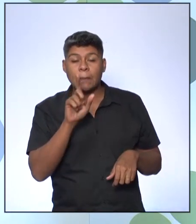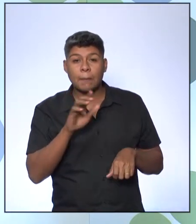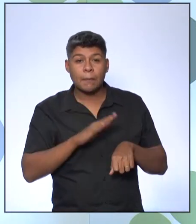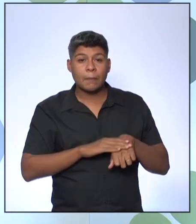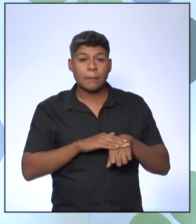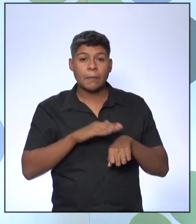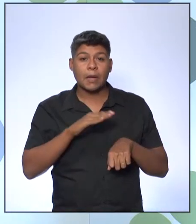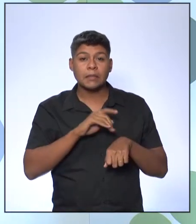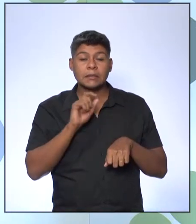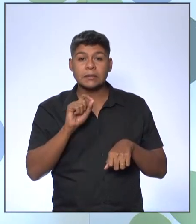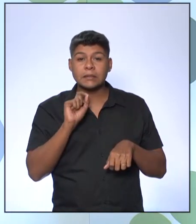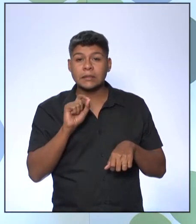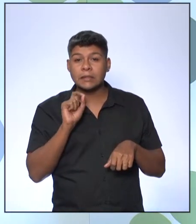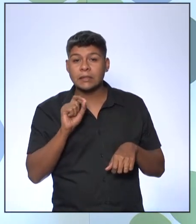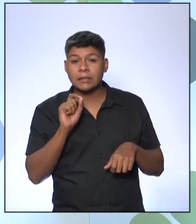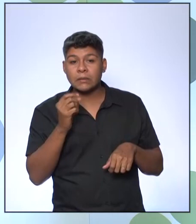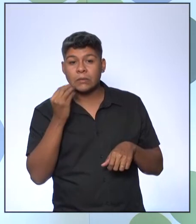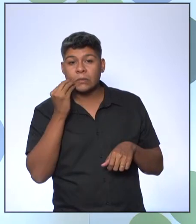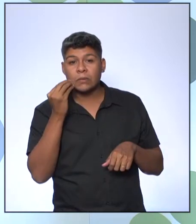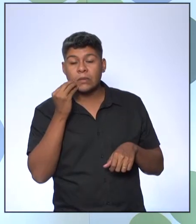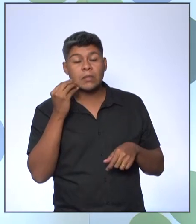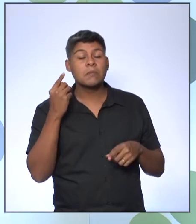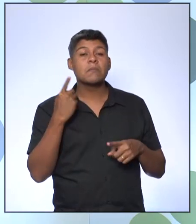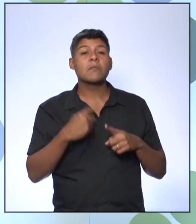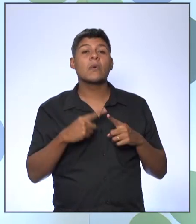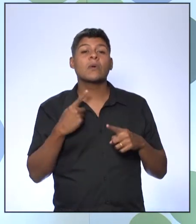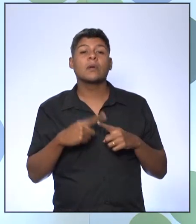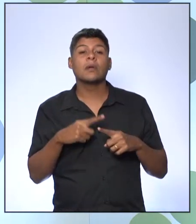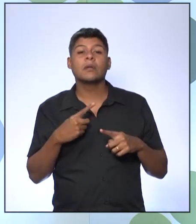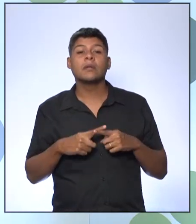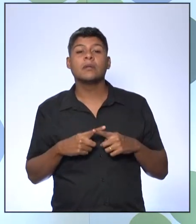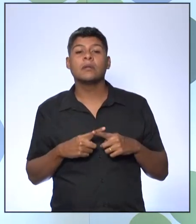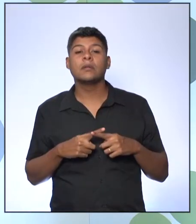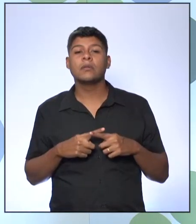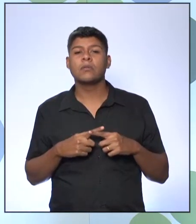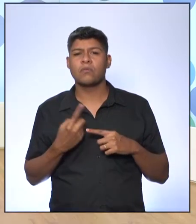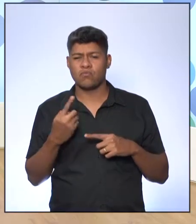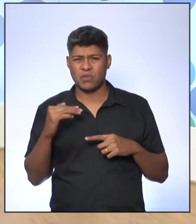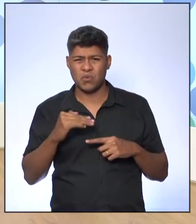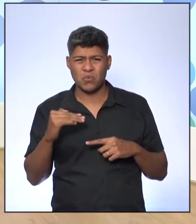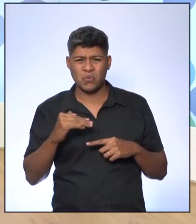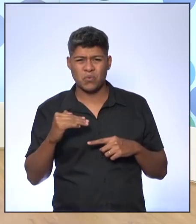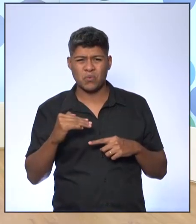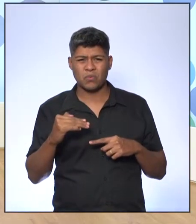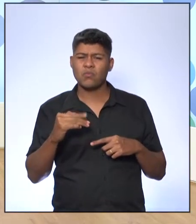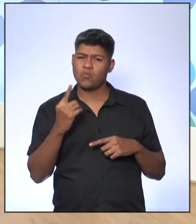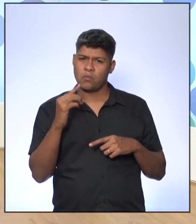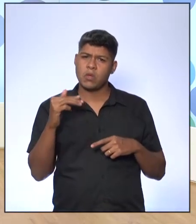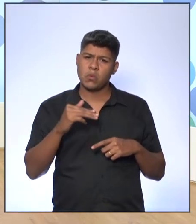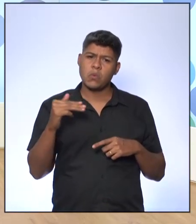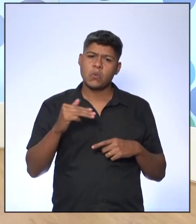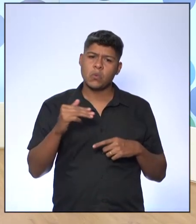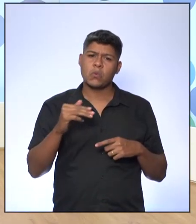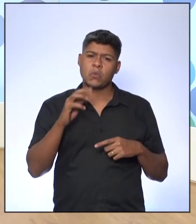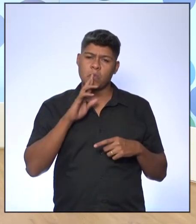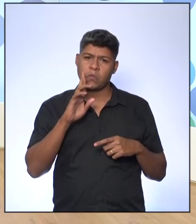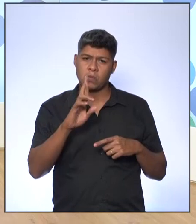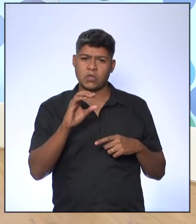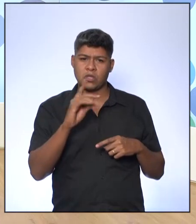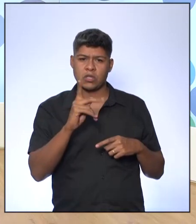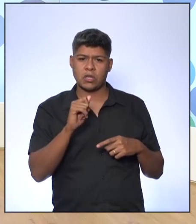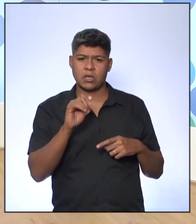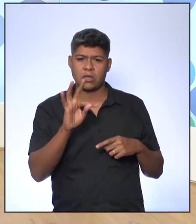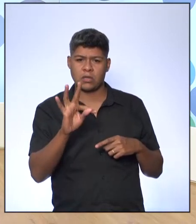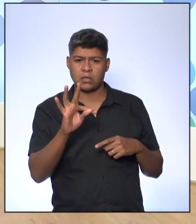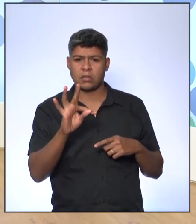aí, quem consome mais e por quê? Tá bom? 1 minuto tá bom, né, Gibas? Tá bom. 1 minuto, então, para aí. você colocar isso na tela,